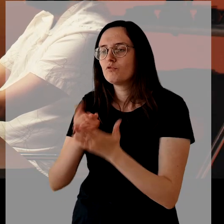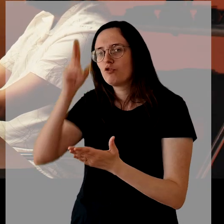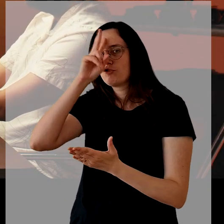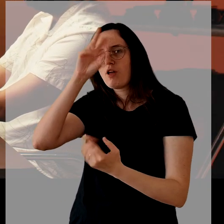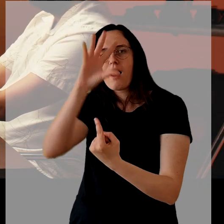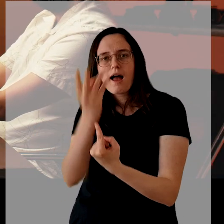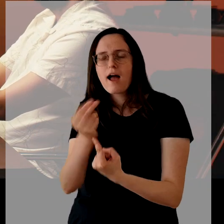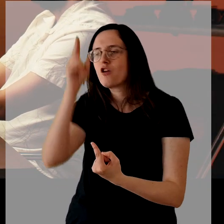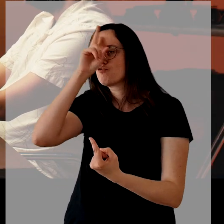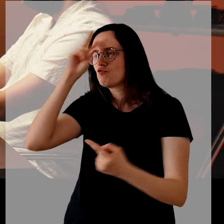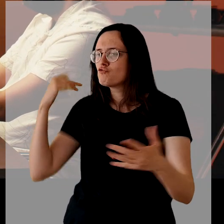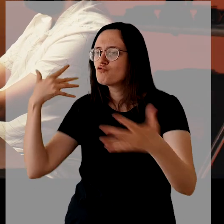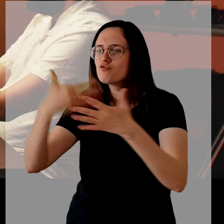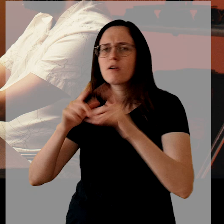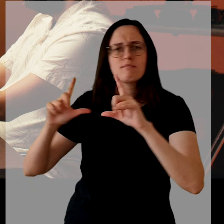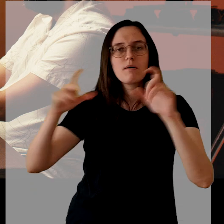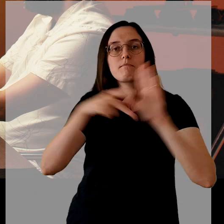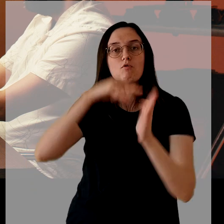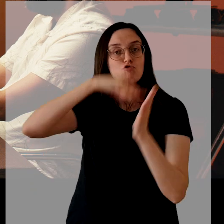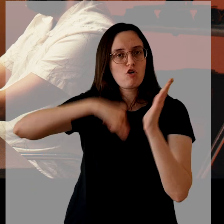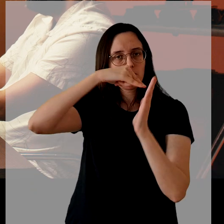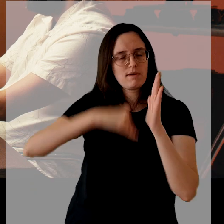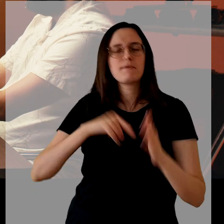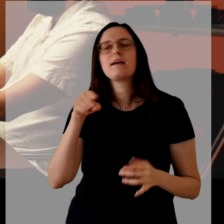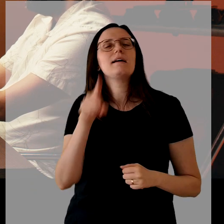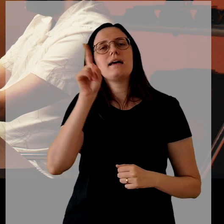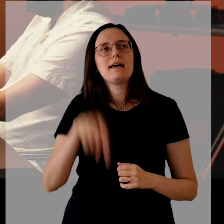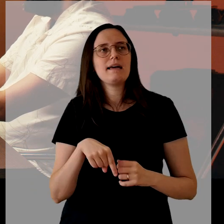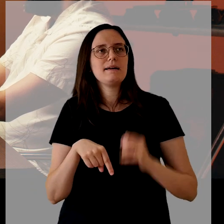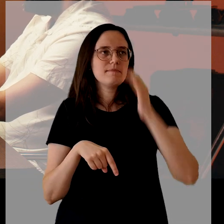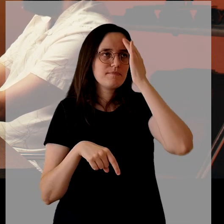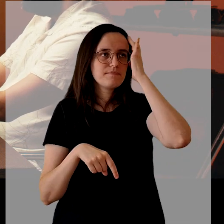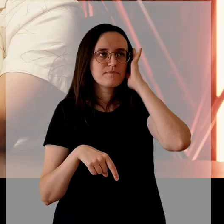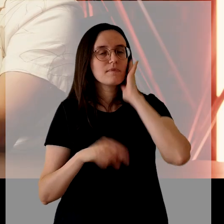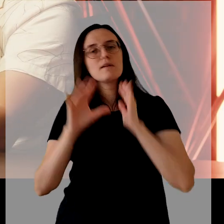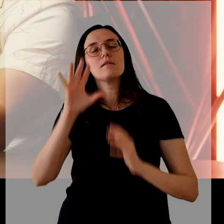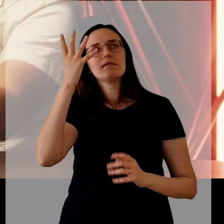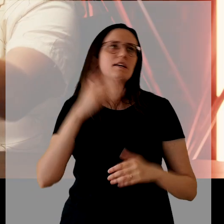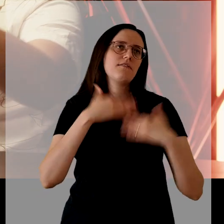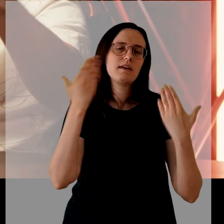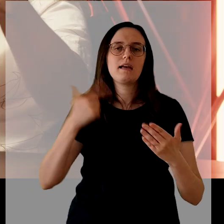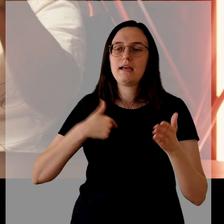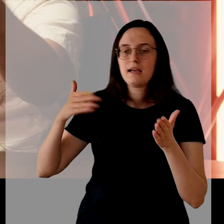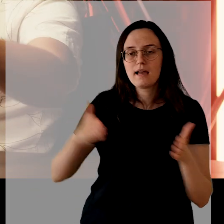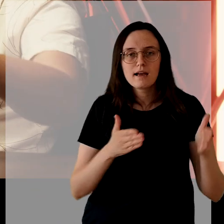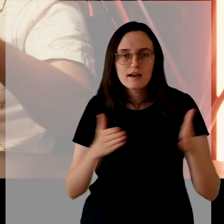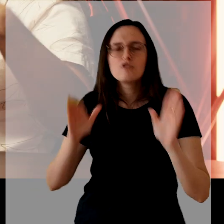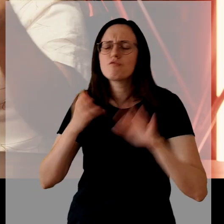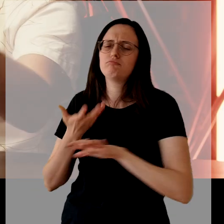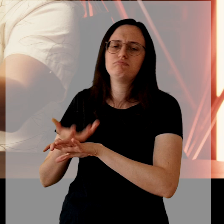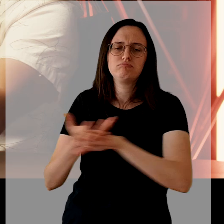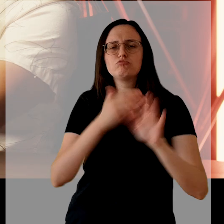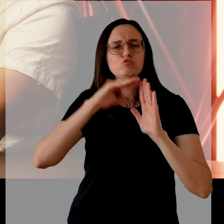Arte, para estudar História da Fotografia Documental. Essa foi a minha... acabei que eu, enfim, os rumos, fiz as